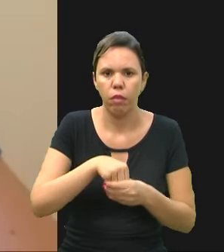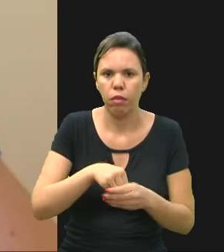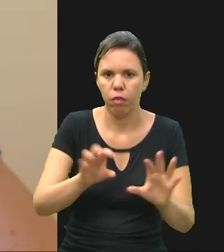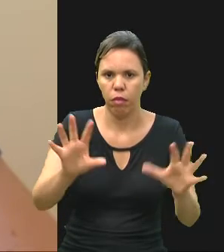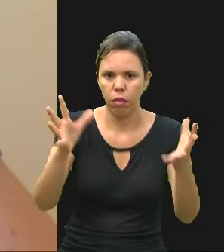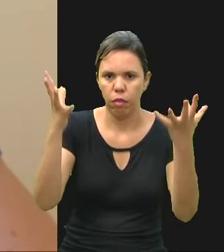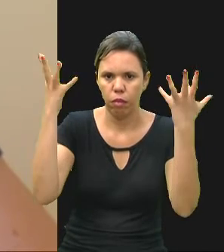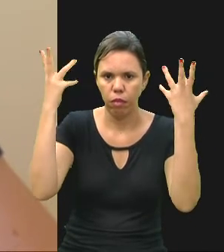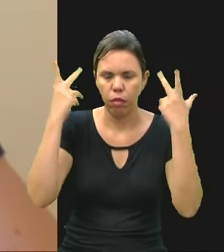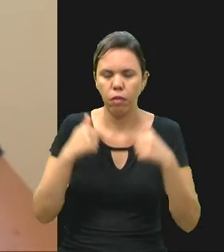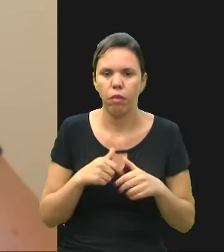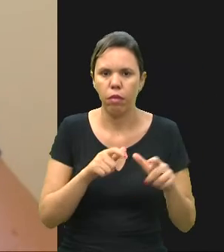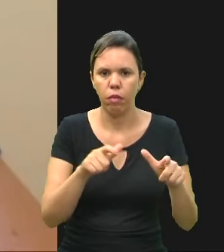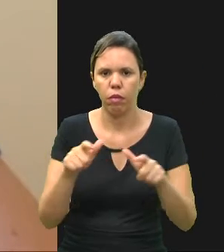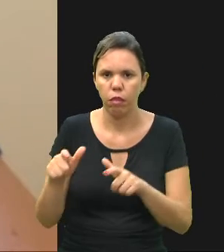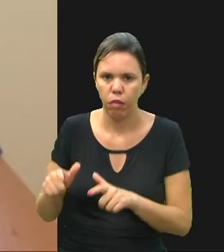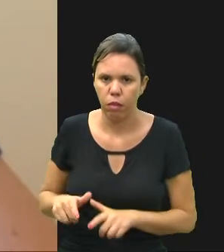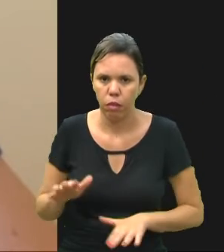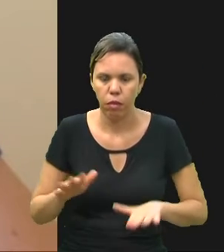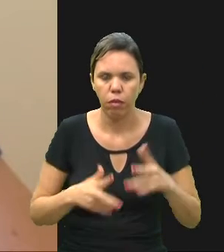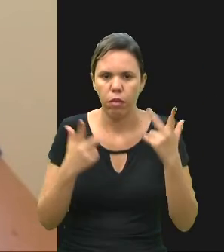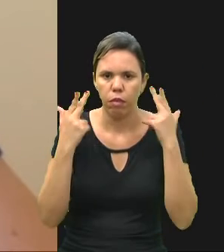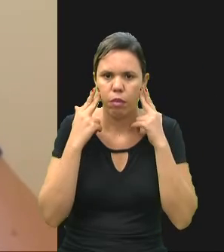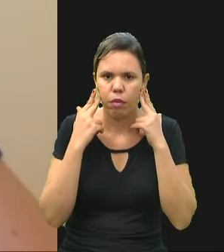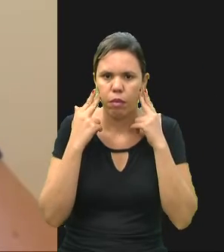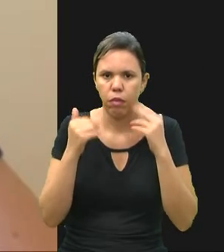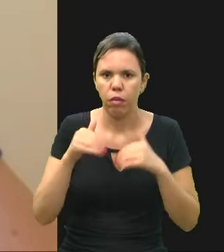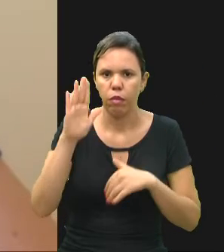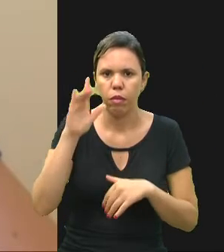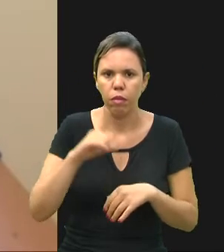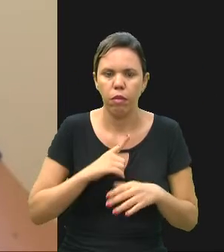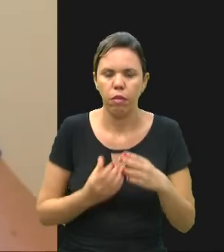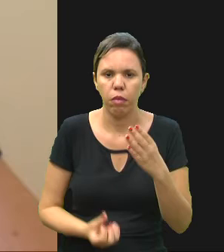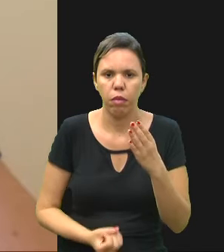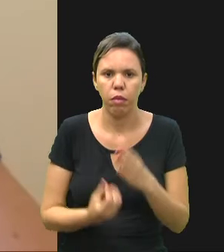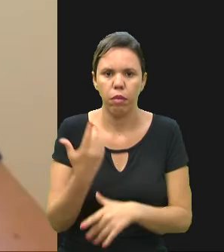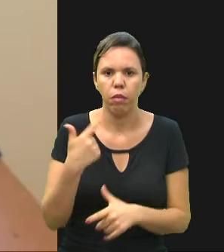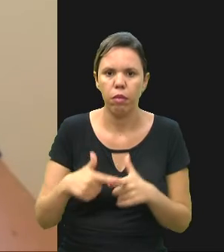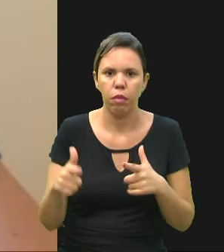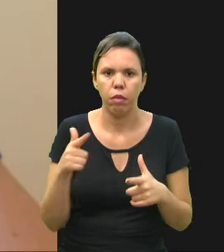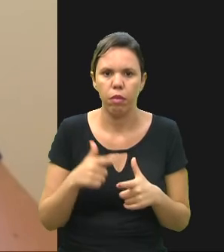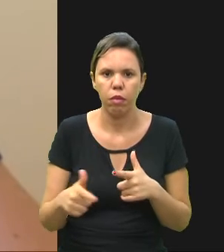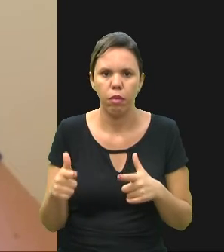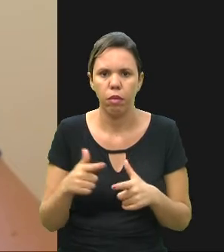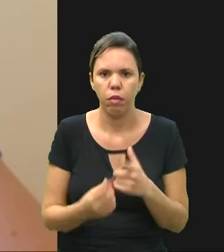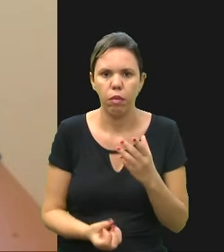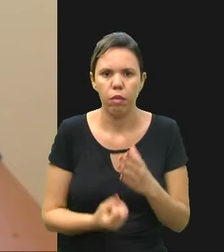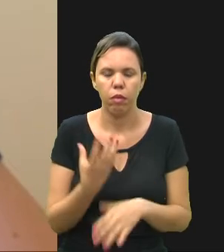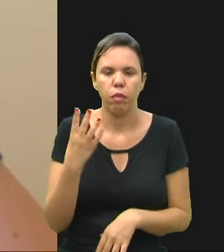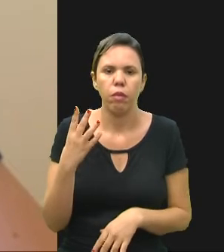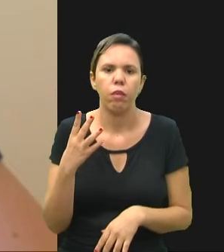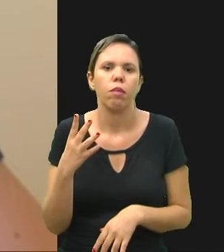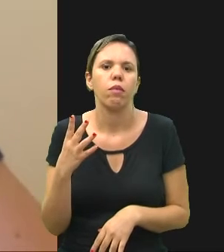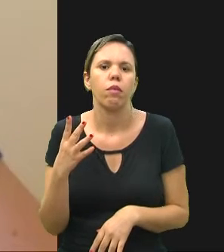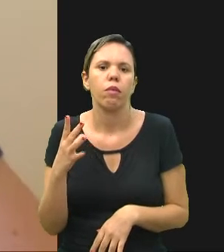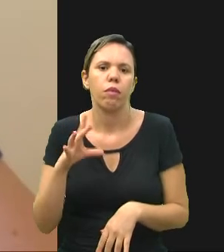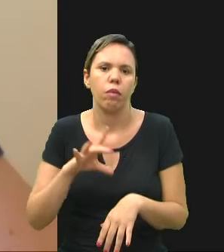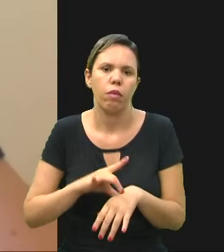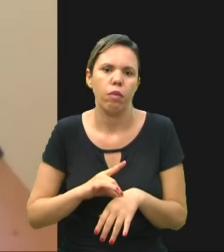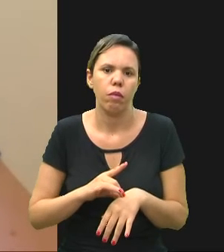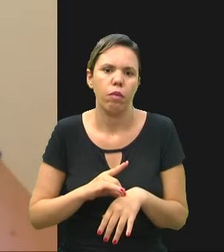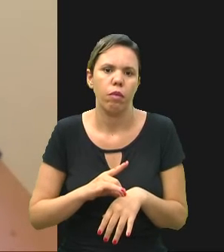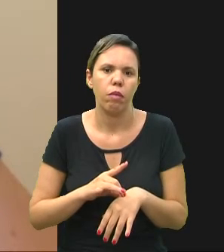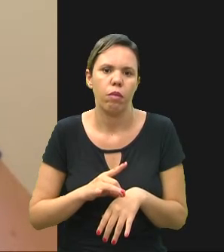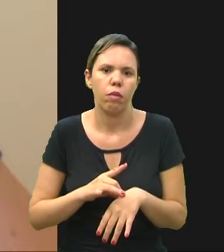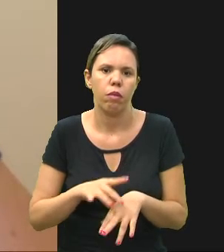dentro da floresta, nessas áreas, normalmente, são onde mais ocorrem problemas originados por